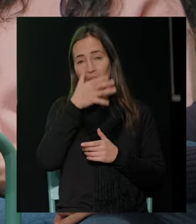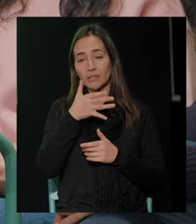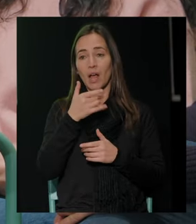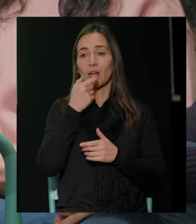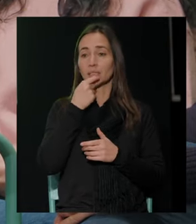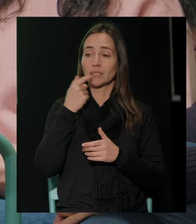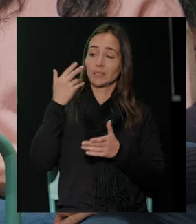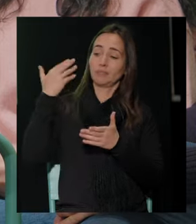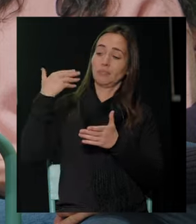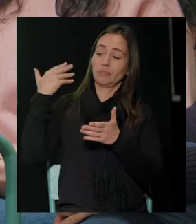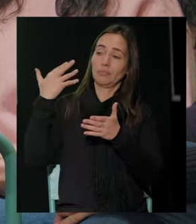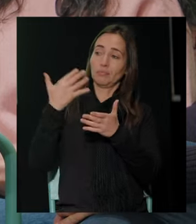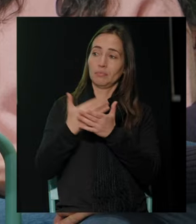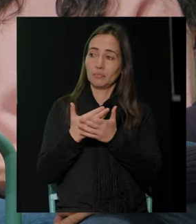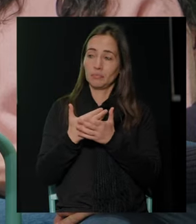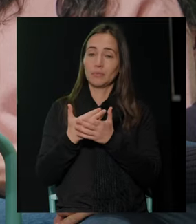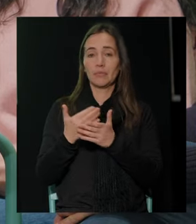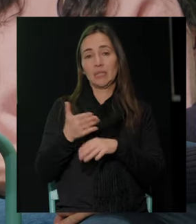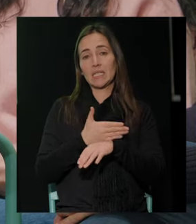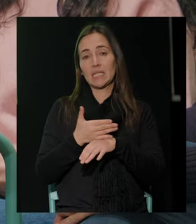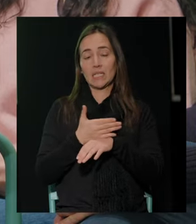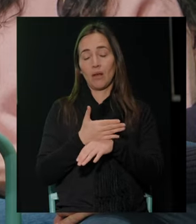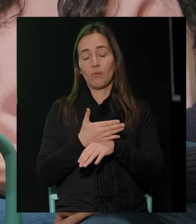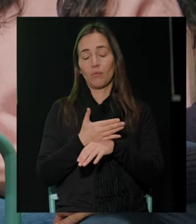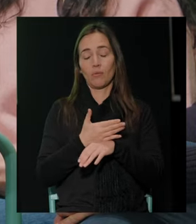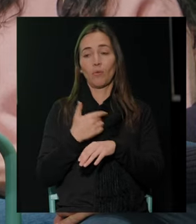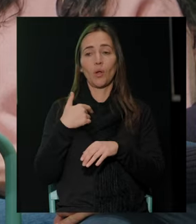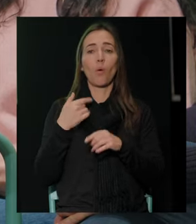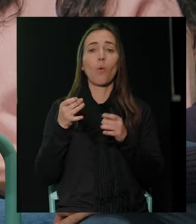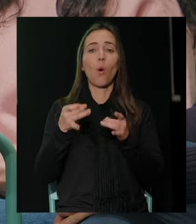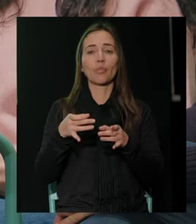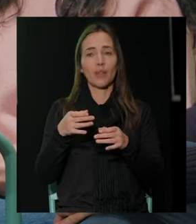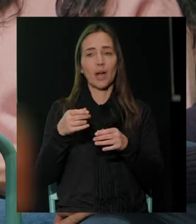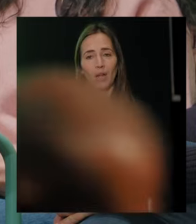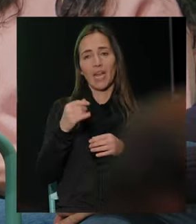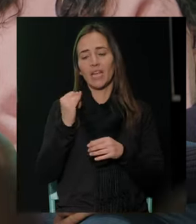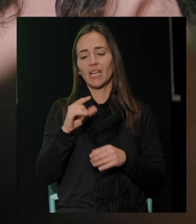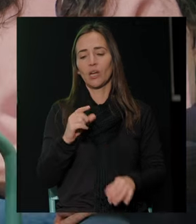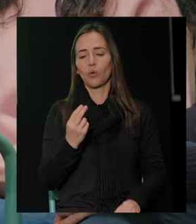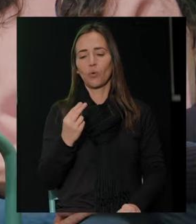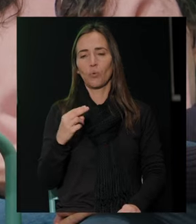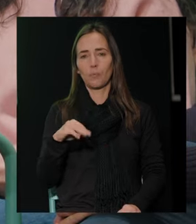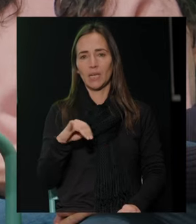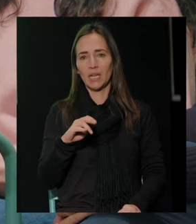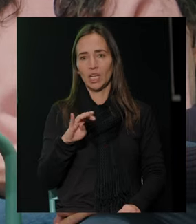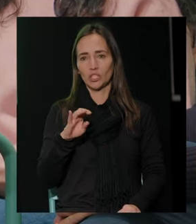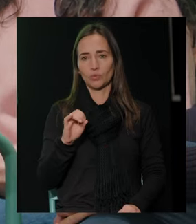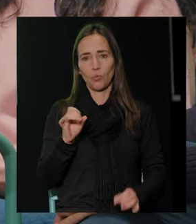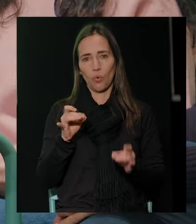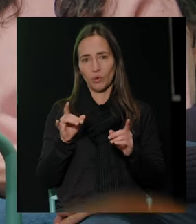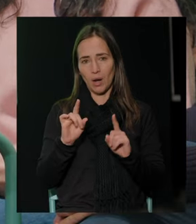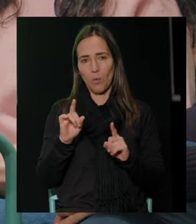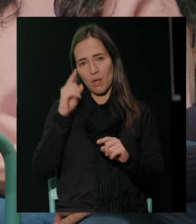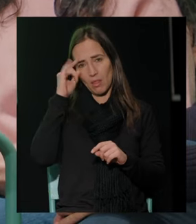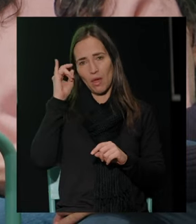iluminismo, e não me interpretem como anti-iluminista, porque não sou de todo, acho que é preciso reinventar muitas das coisas que saíram do iluminismo e desta ideia de